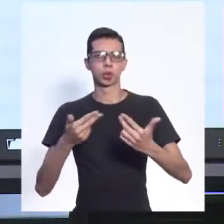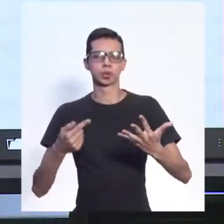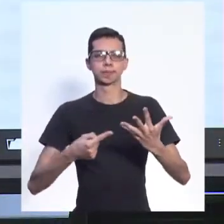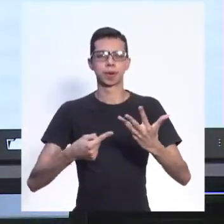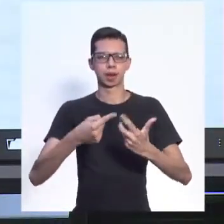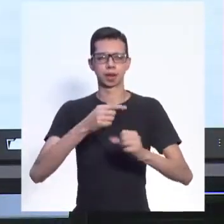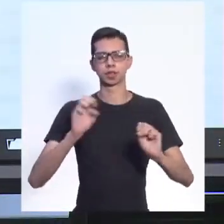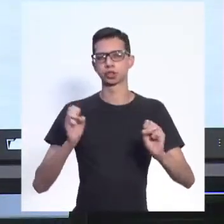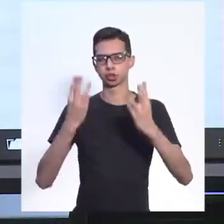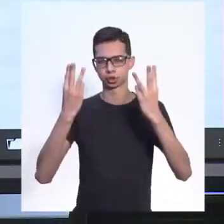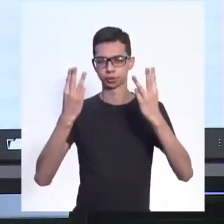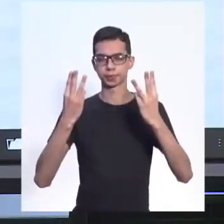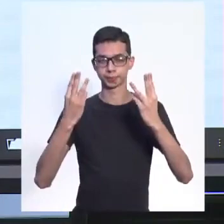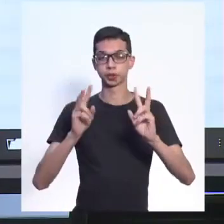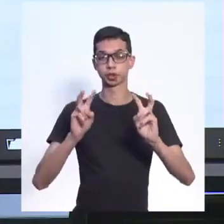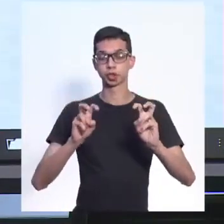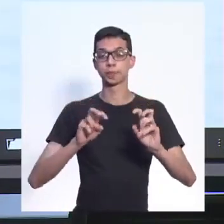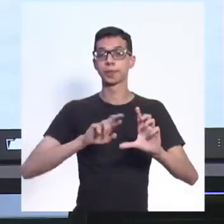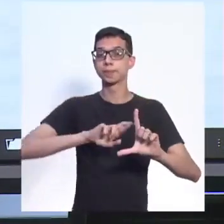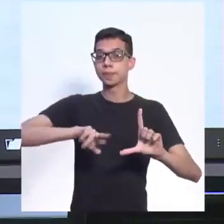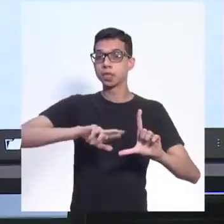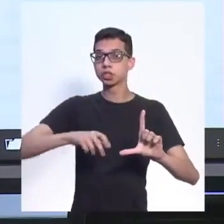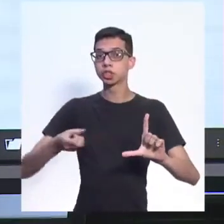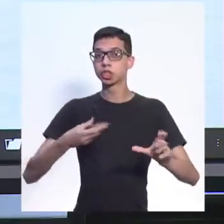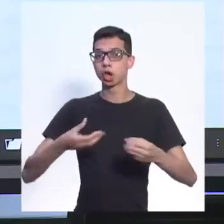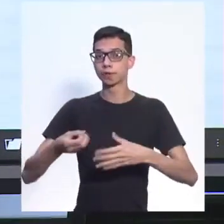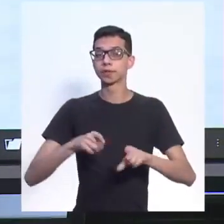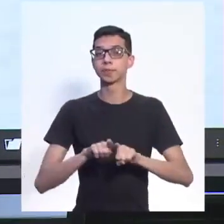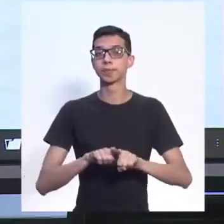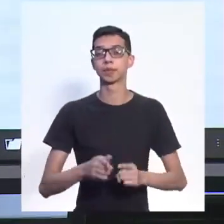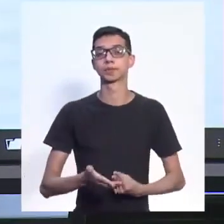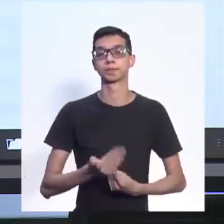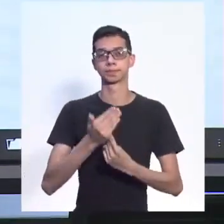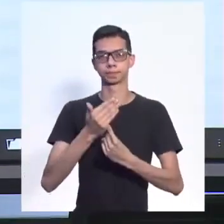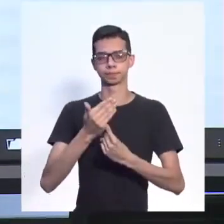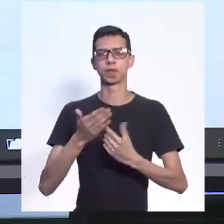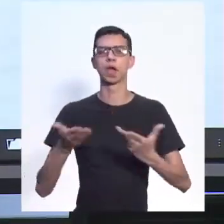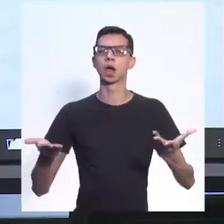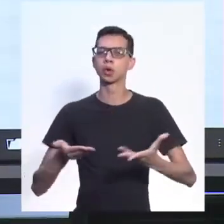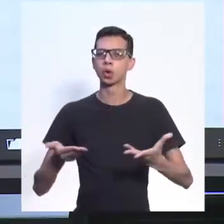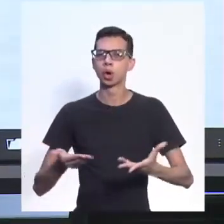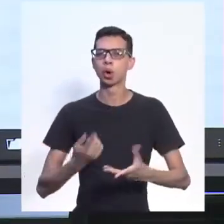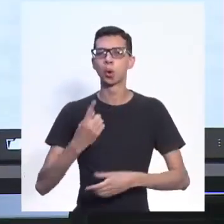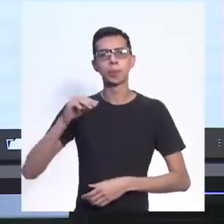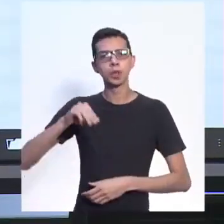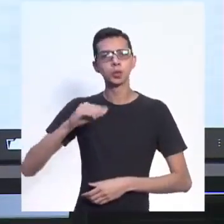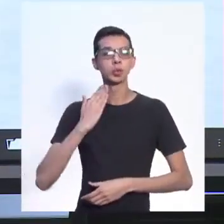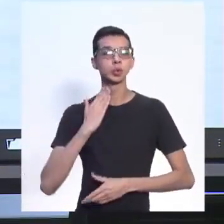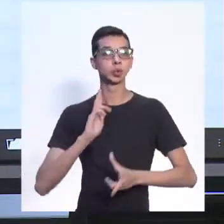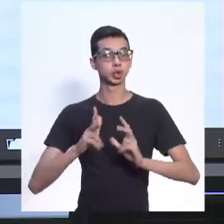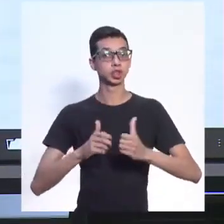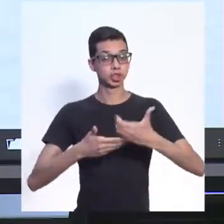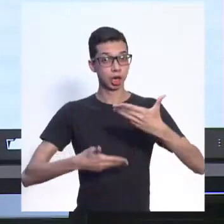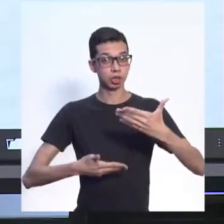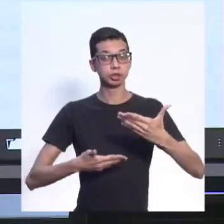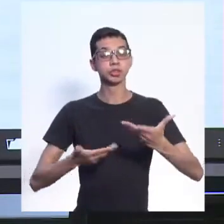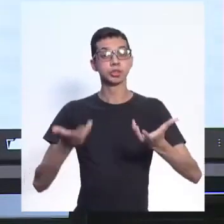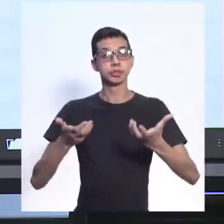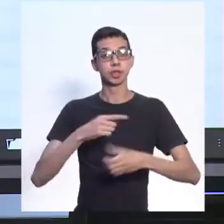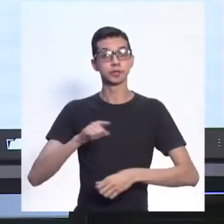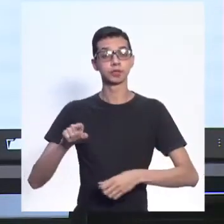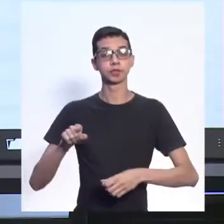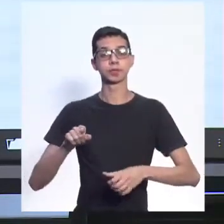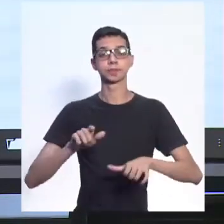tá? Eu vou pedir para vocês mais uma interação pelo chat. Dessa vez eu vou dar mais um minutinho para vocês. Eu quero que vocês escrevam aí,